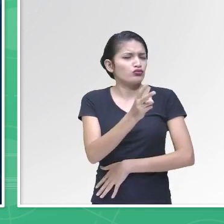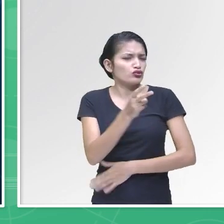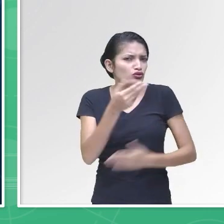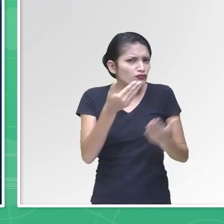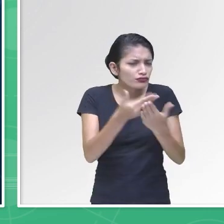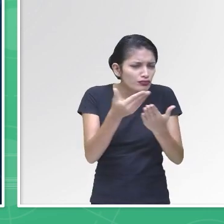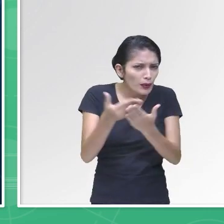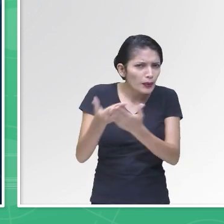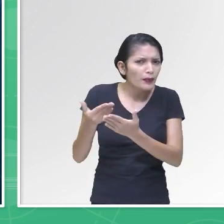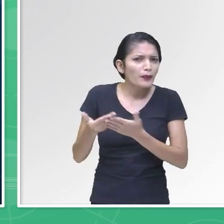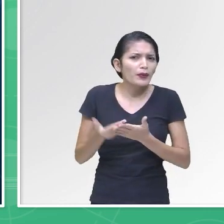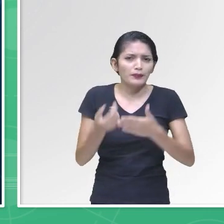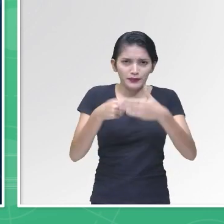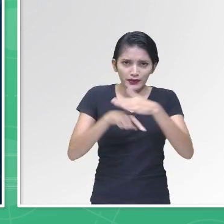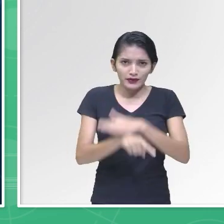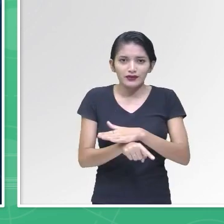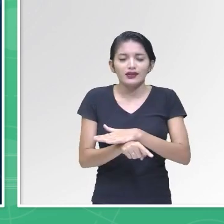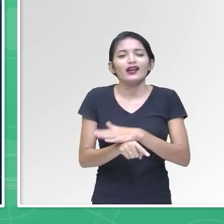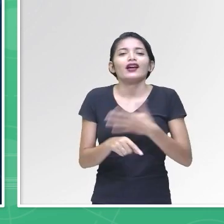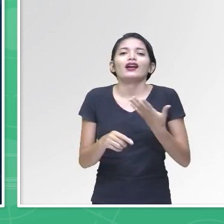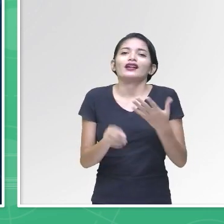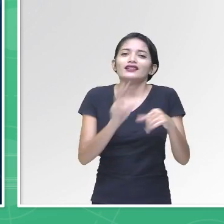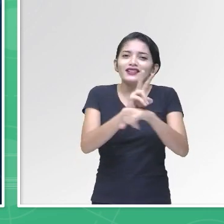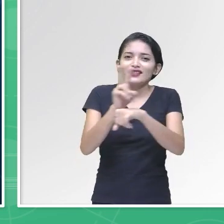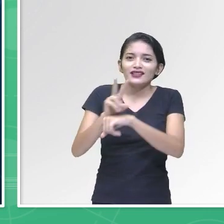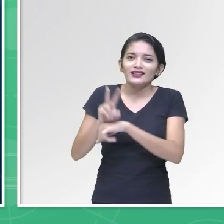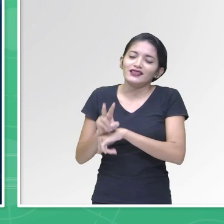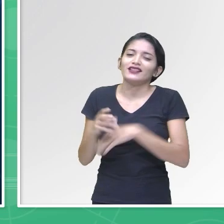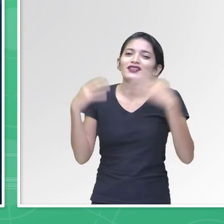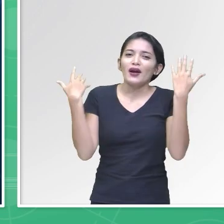seus estudos e se cuidem.